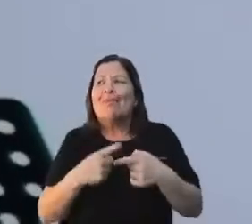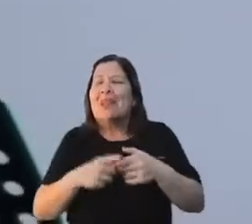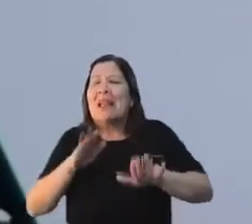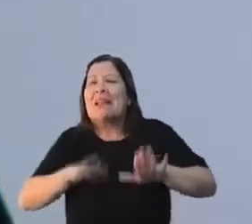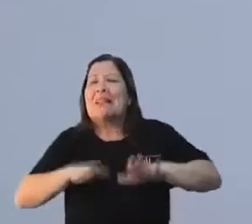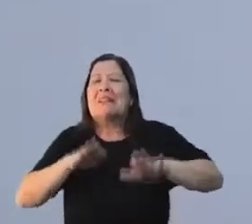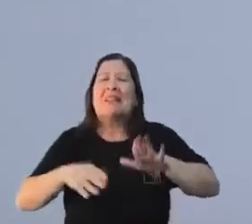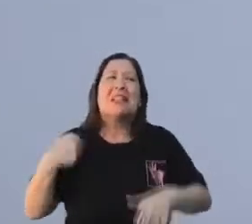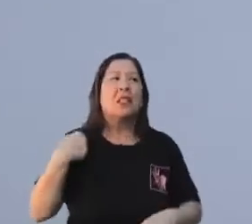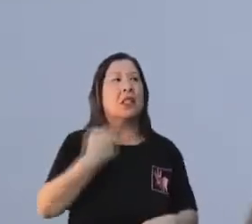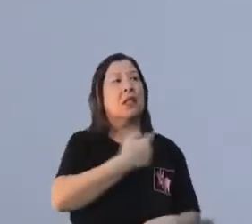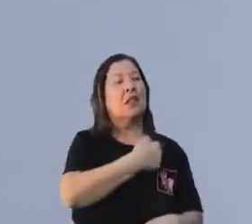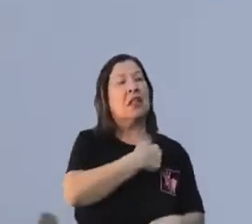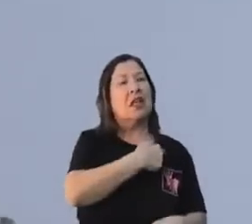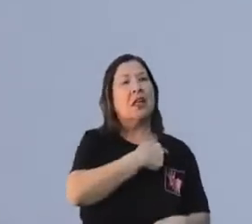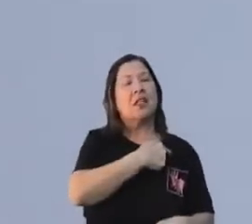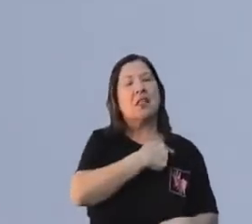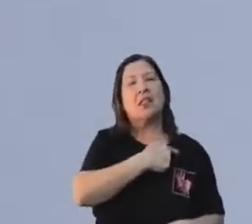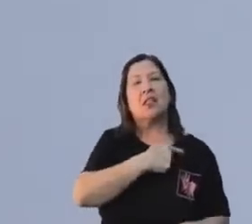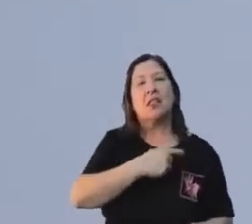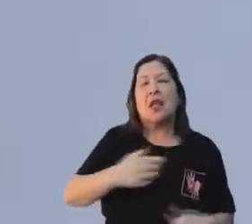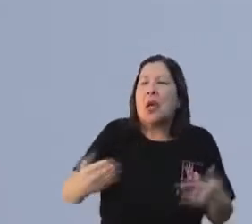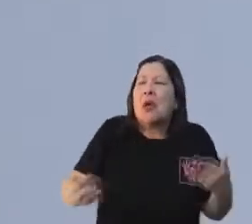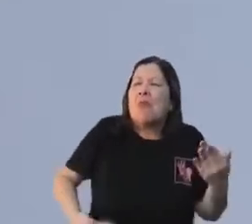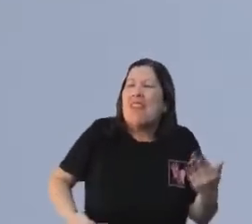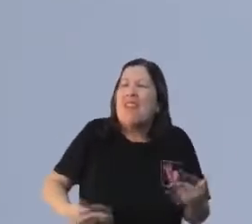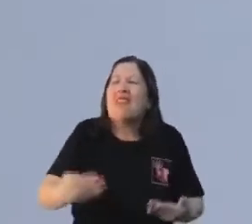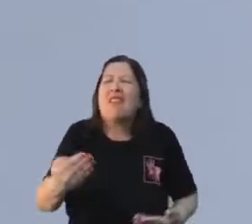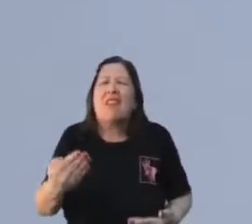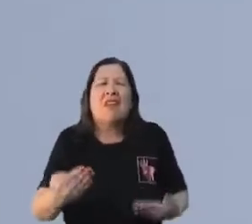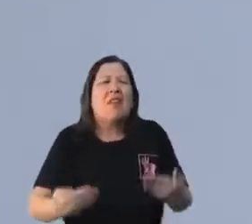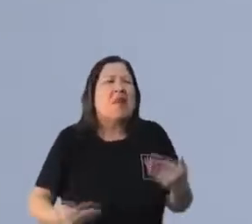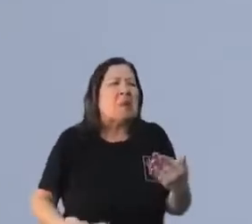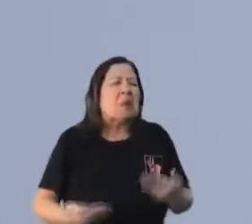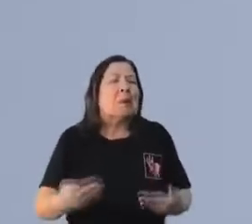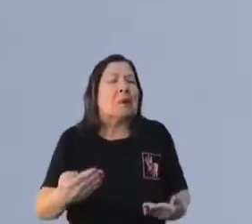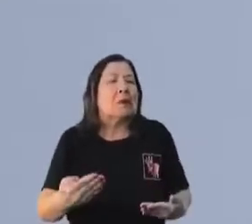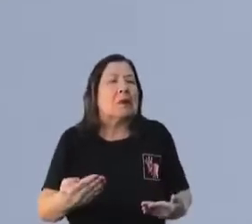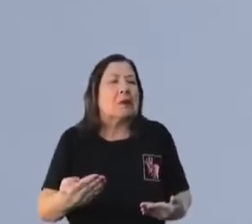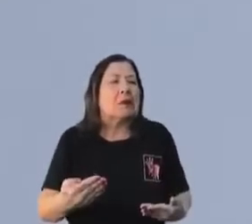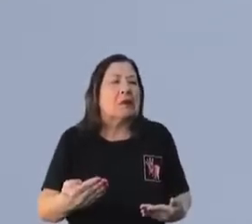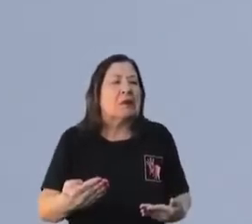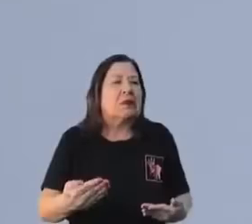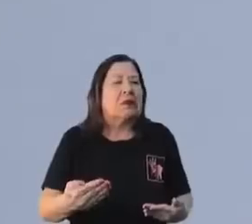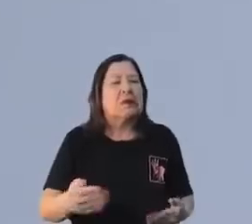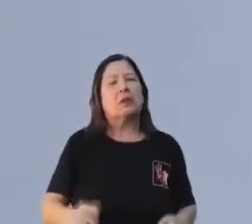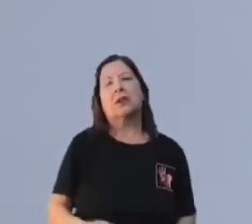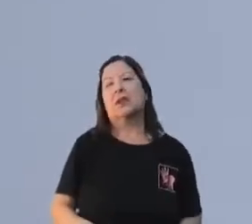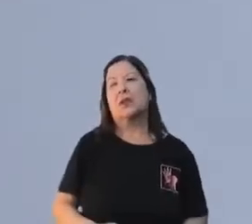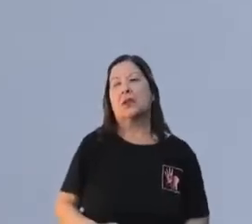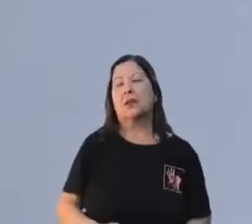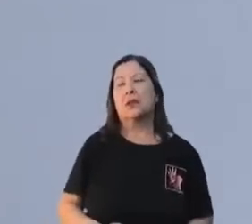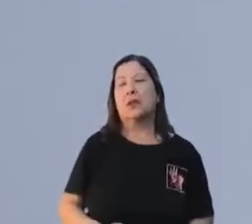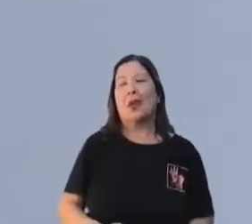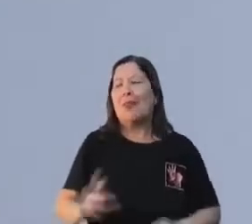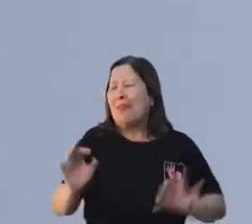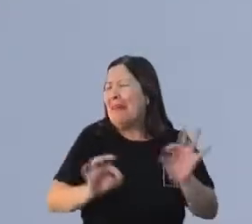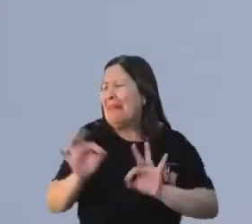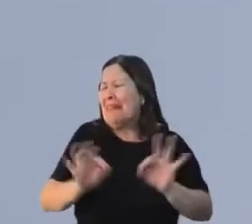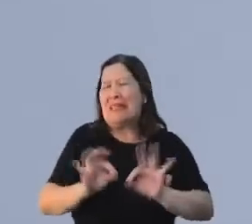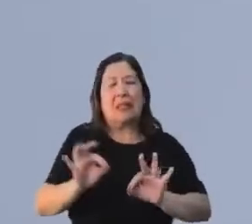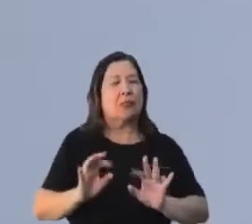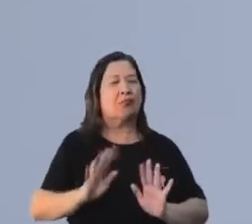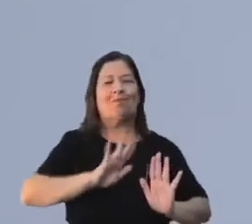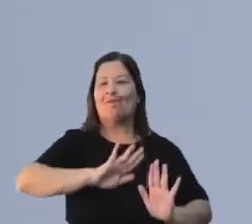podemos. Às vezes nós fazemos, mas fazemos relaxadamente. Às vezes nós